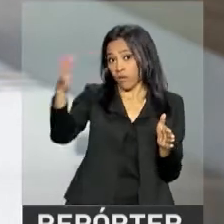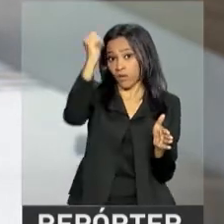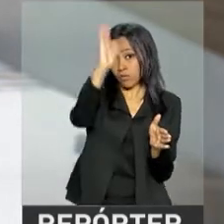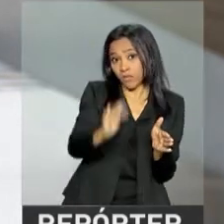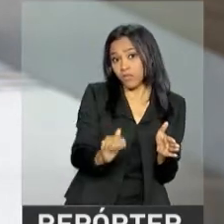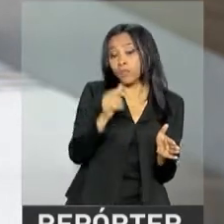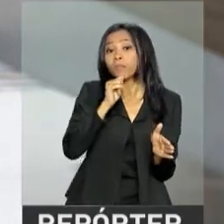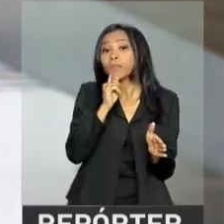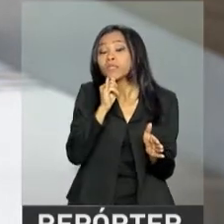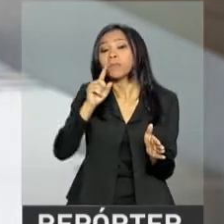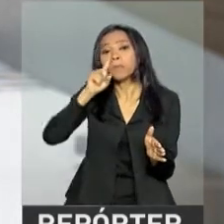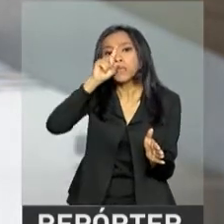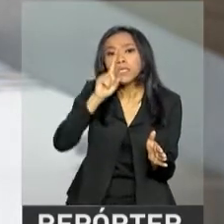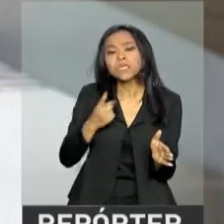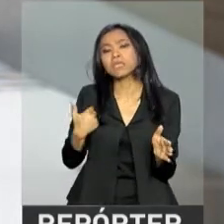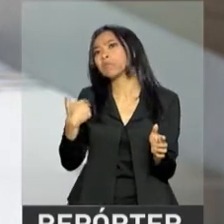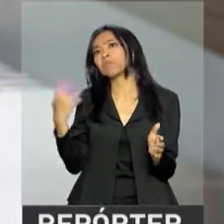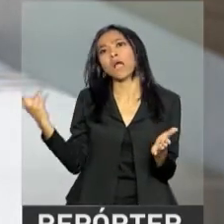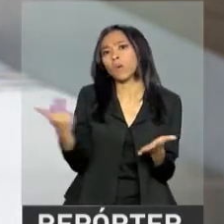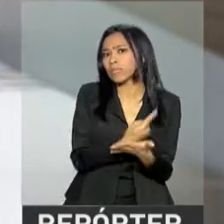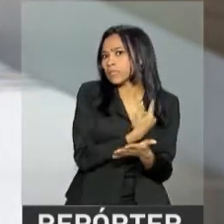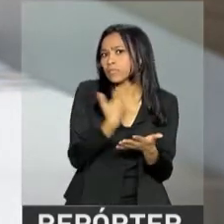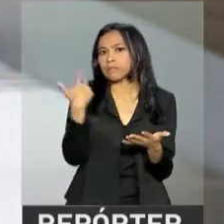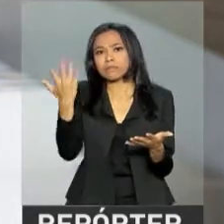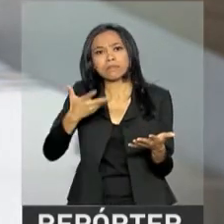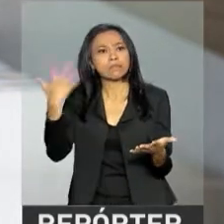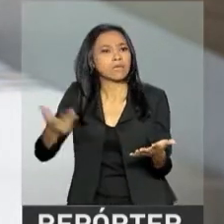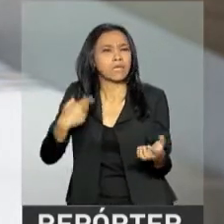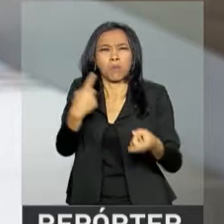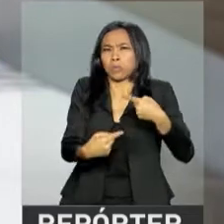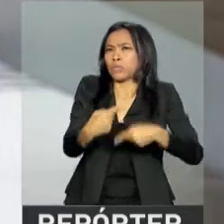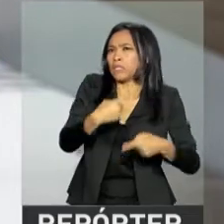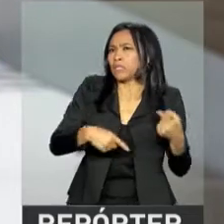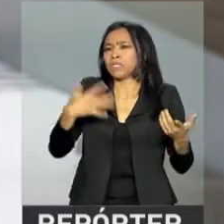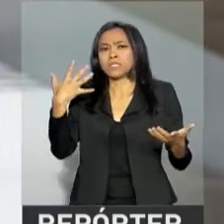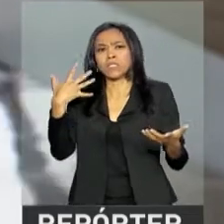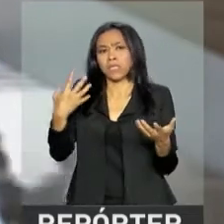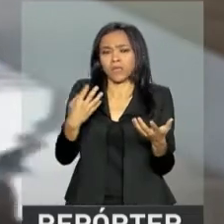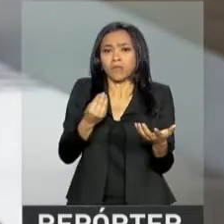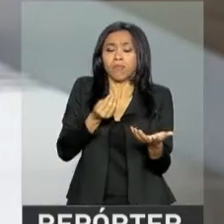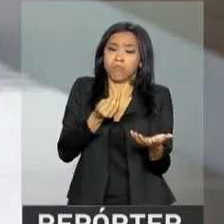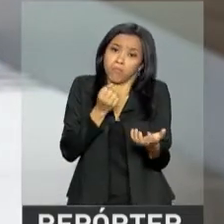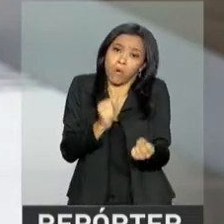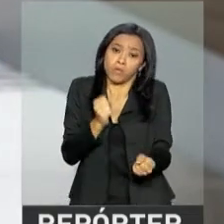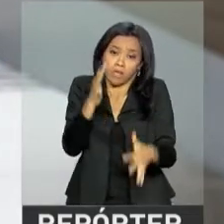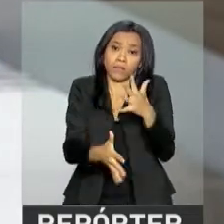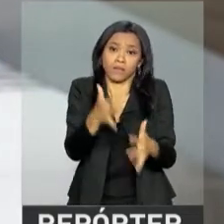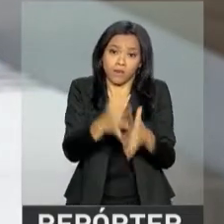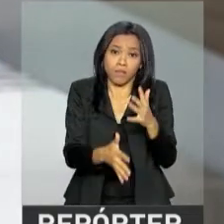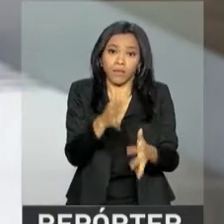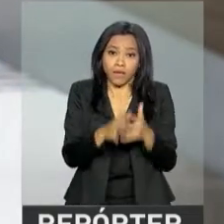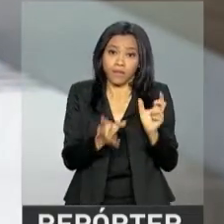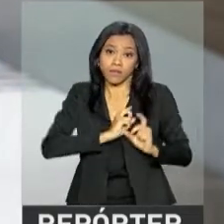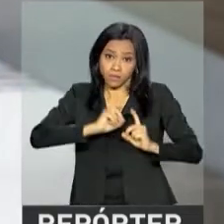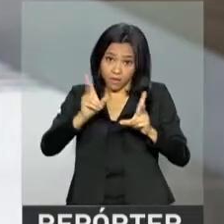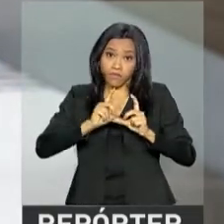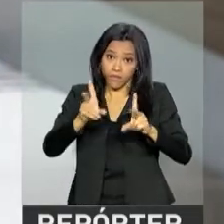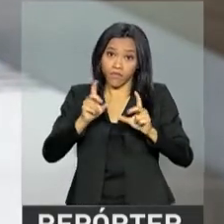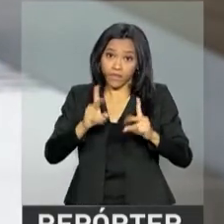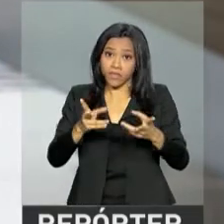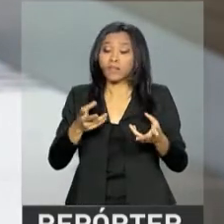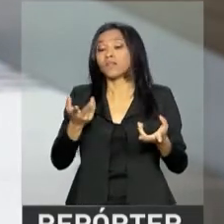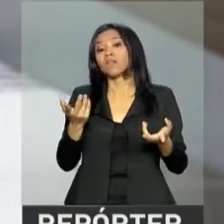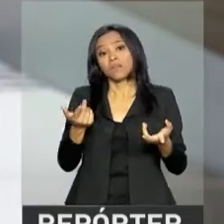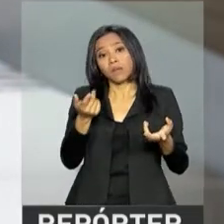riscos comerciais e políticos que possam afetar as coisas mais econômicas e financeiras vinculadas a operações de crédito